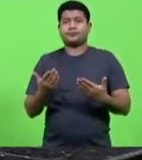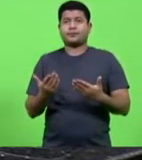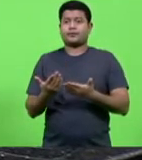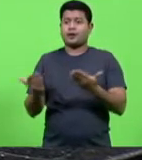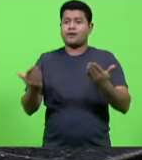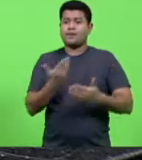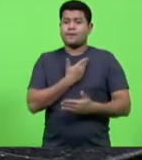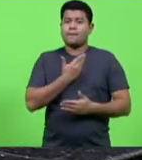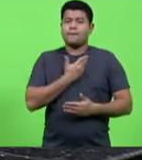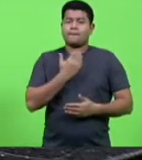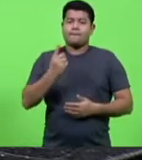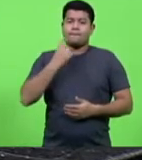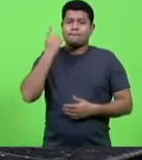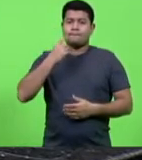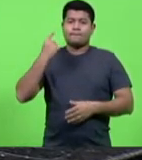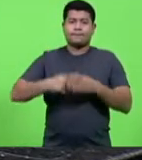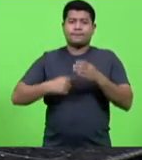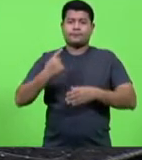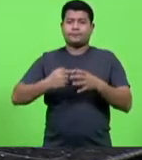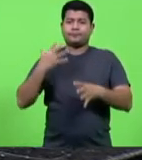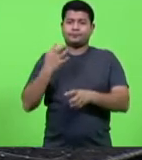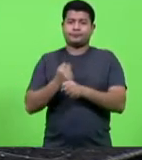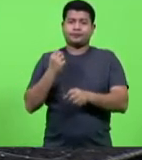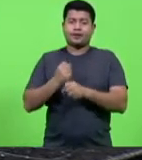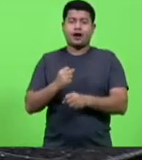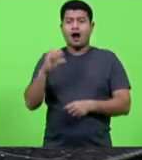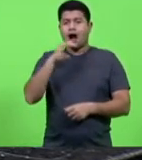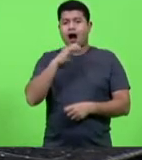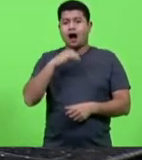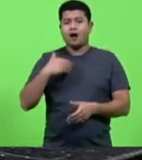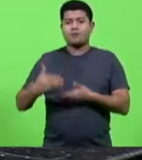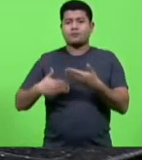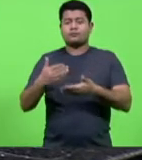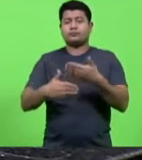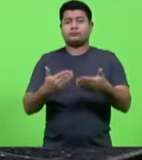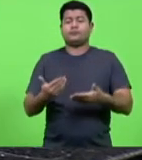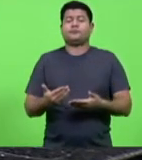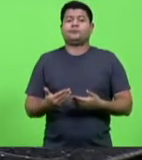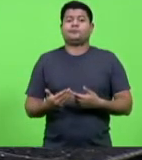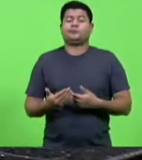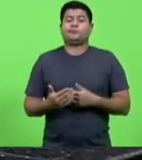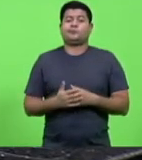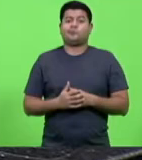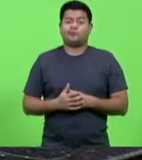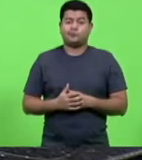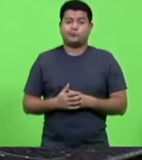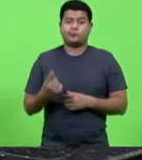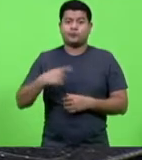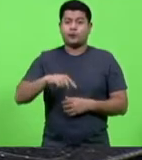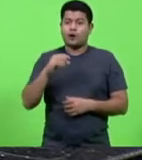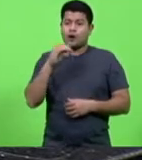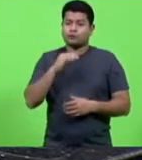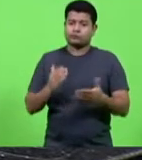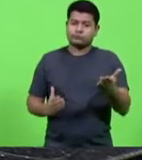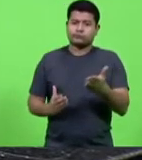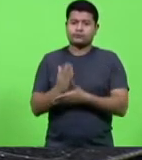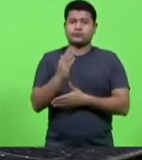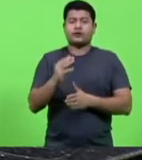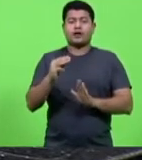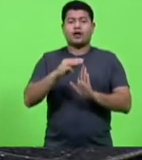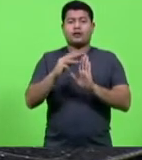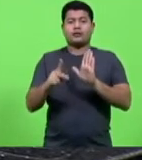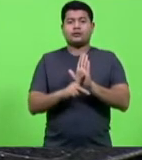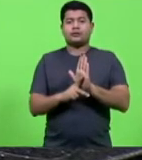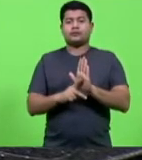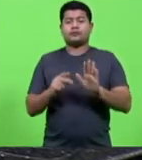amigos deputados da Comissão de Finanças, que tão rapidamente procuramos aprovar essa medida provisória, que